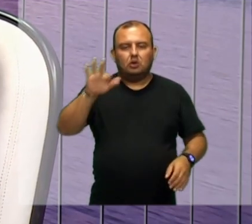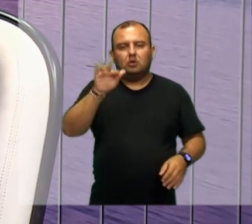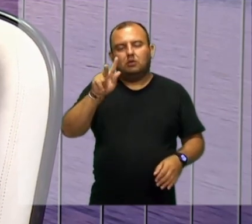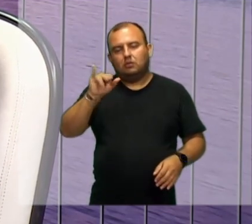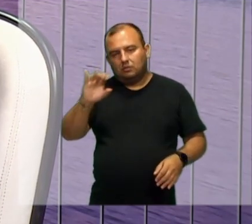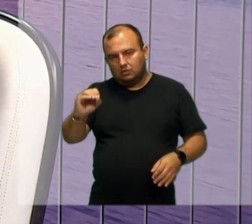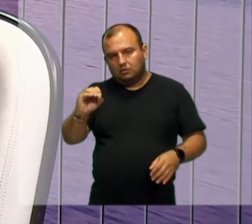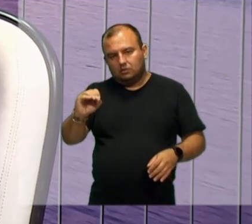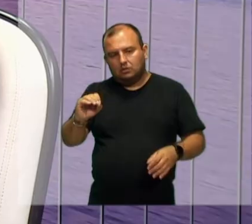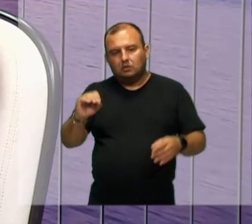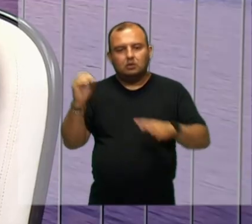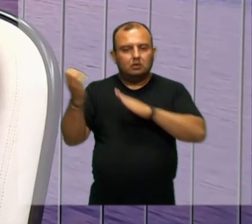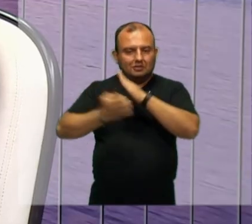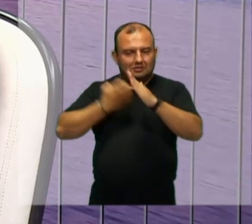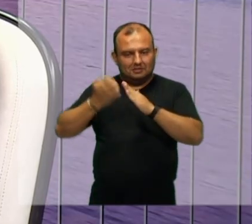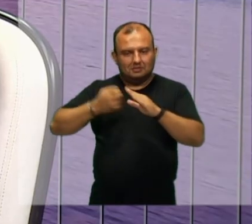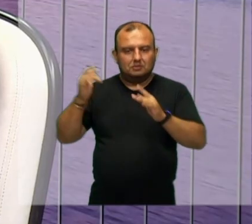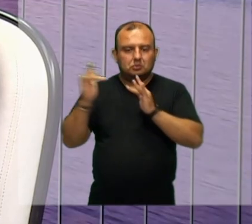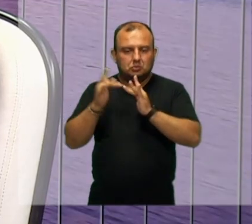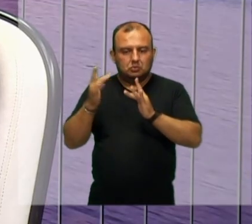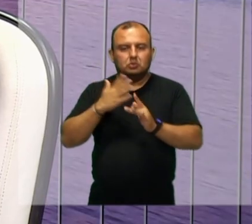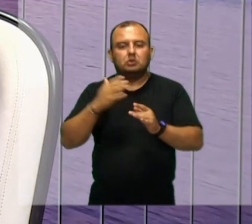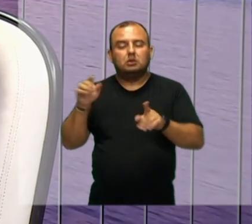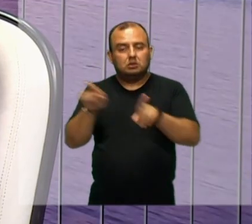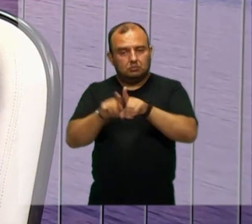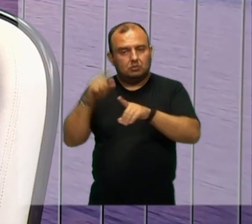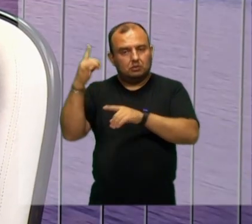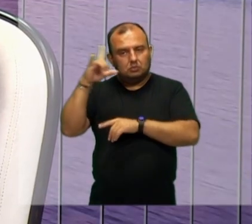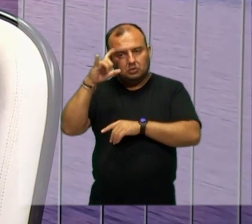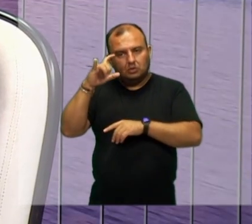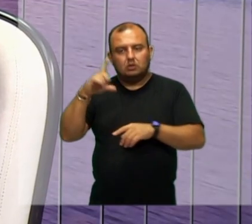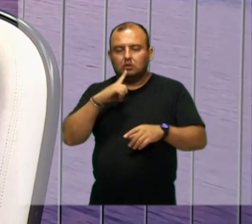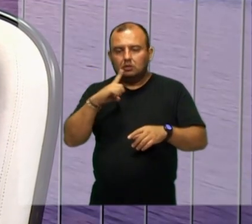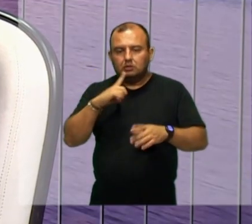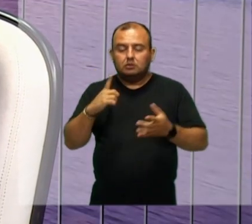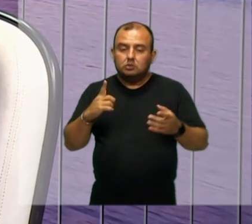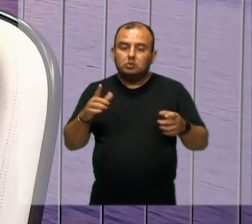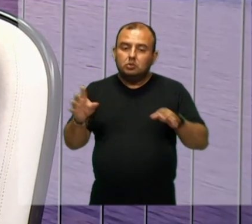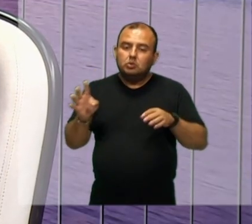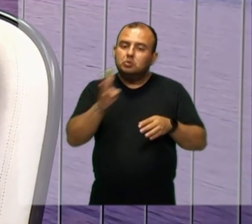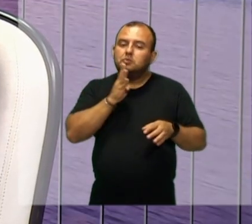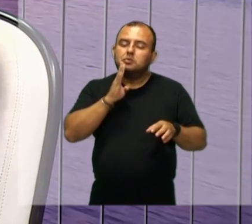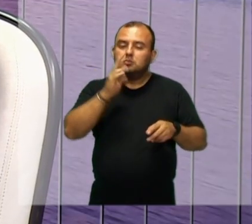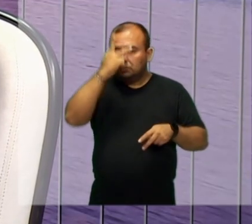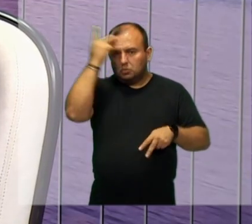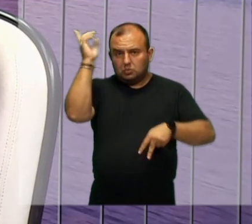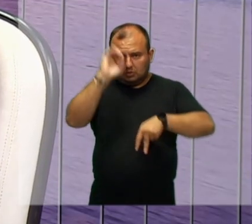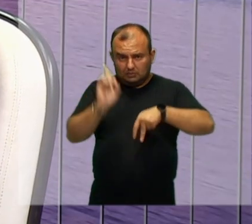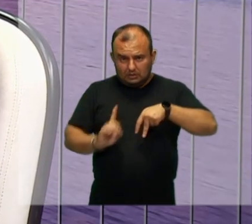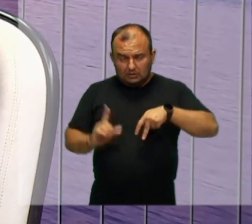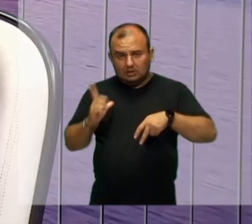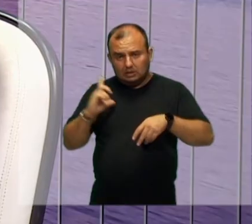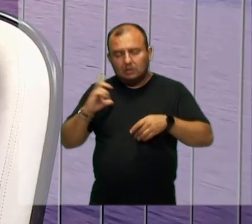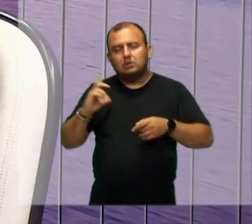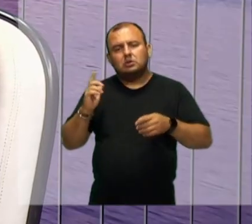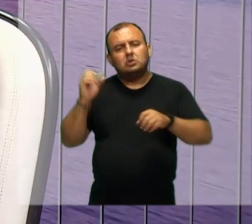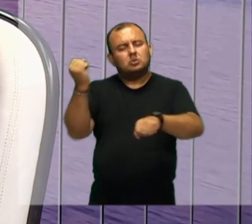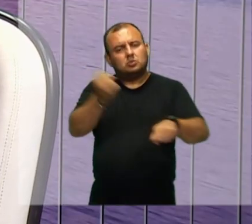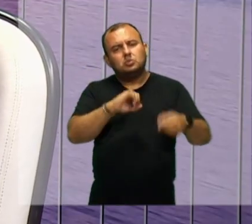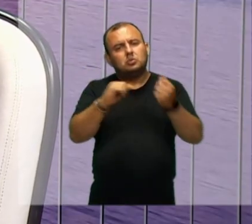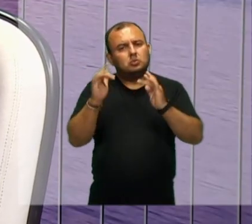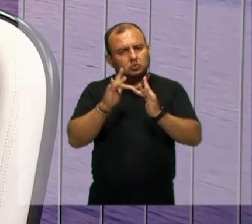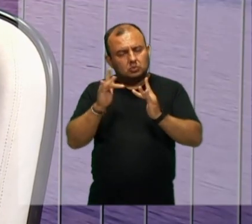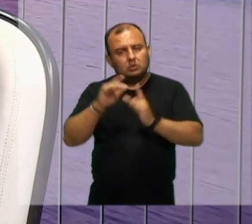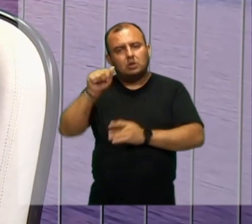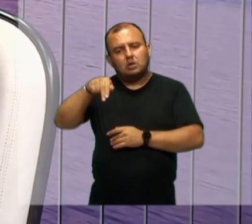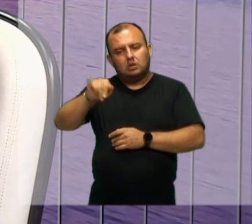Instagram. Os empresários podem entrar em contato também por lá. E você que tem algum conhecido com deficiência, queira conhecer a canoagem, entre em contato com a